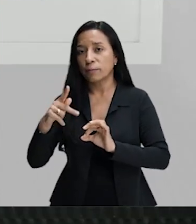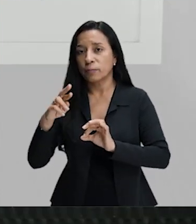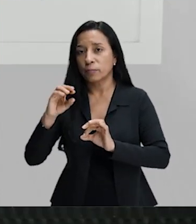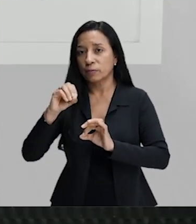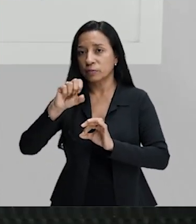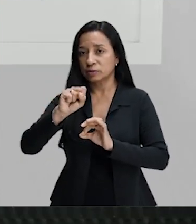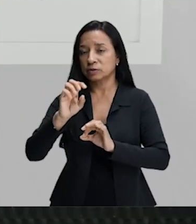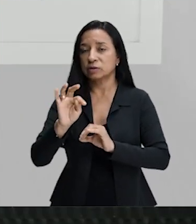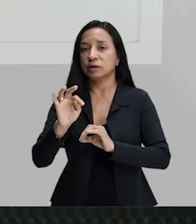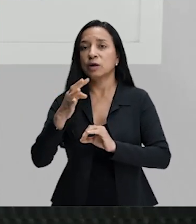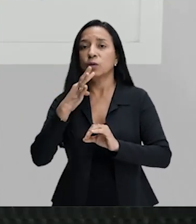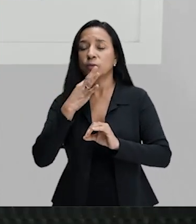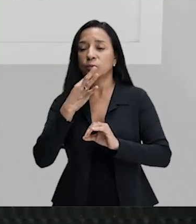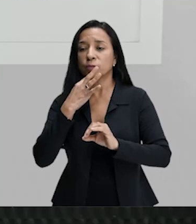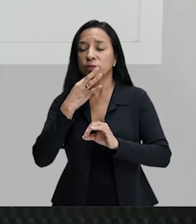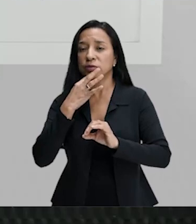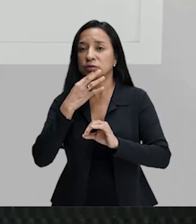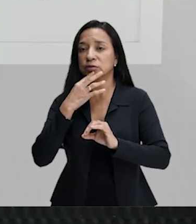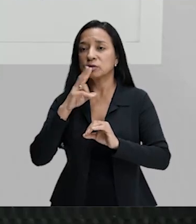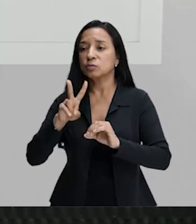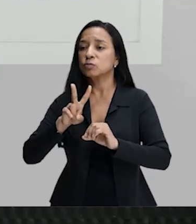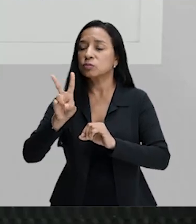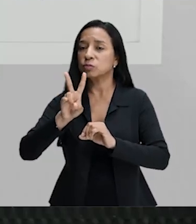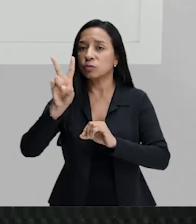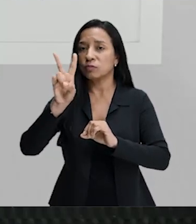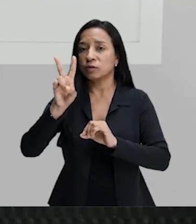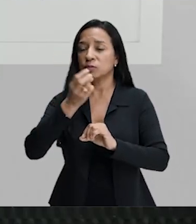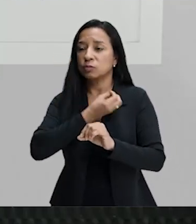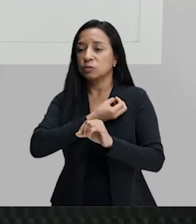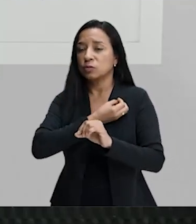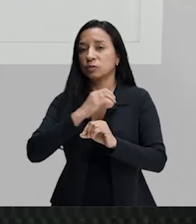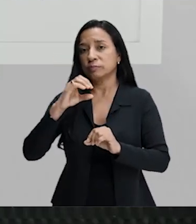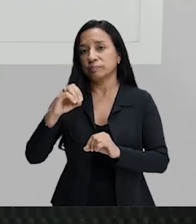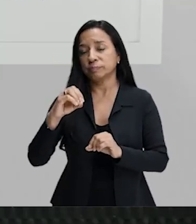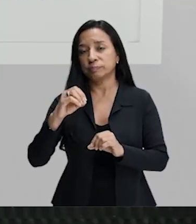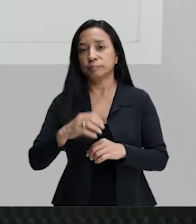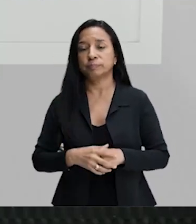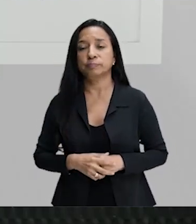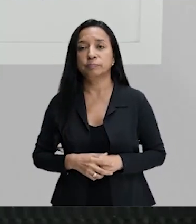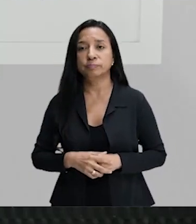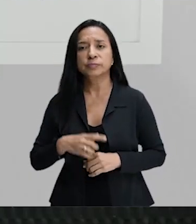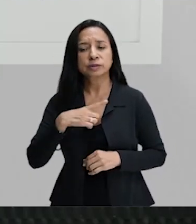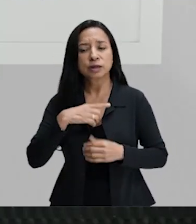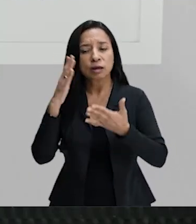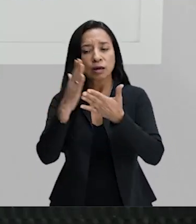fatorada, conhecendo as suas raízes. Tá? Então, coloquei aqui alguns exemplos.